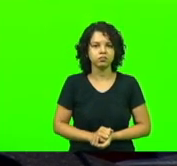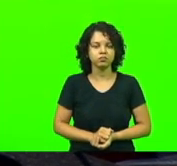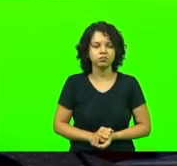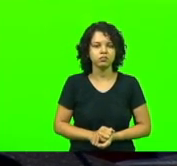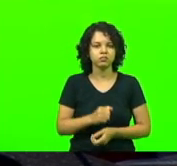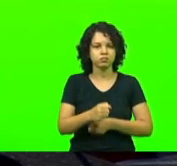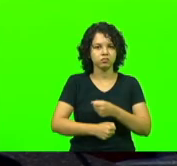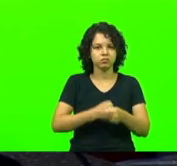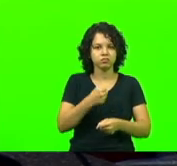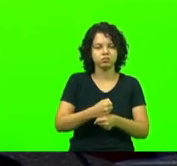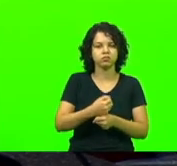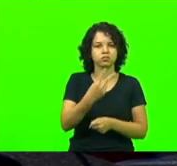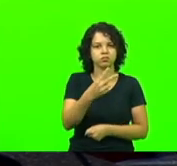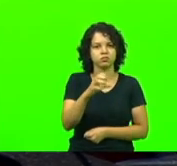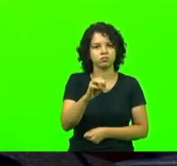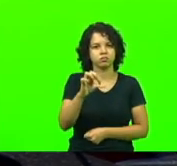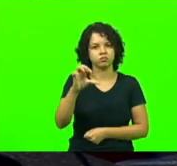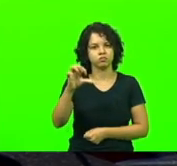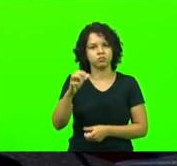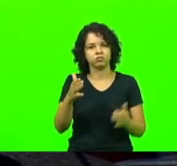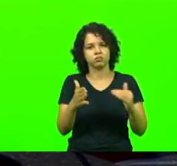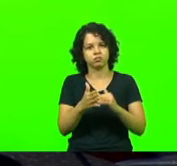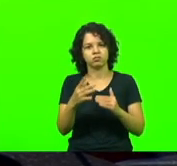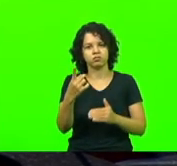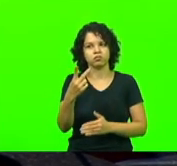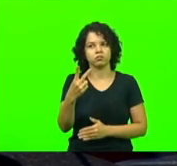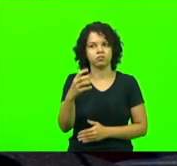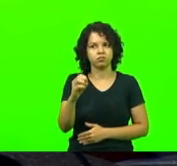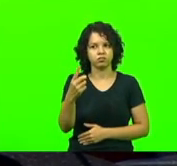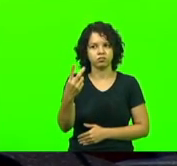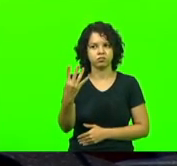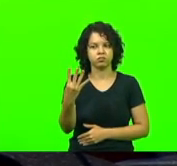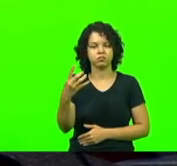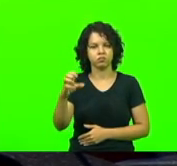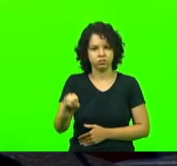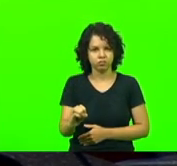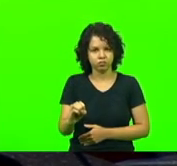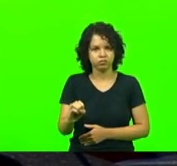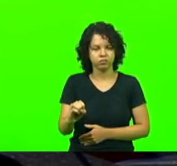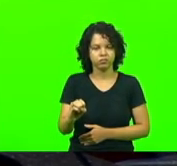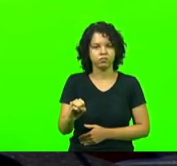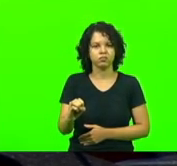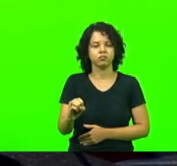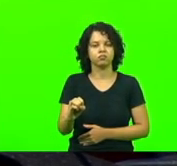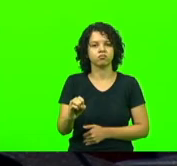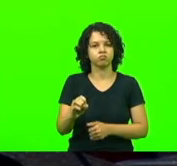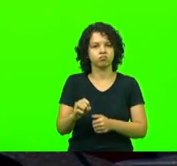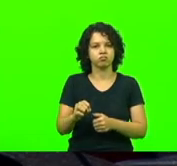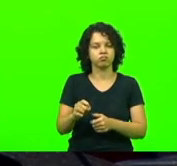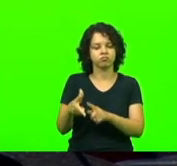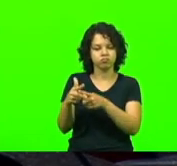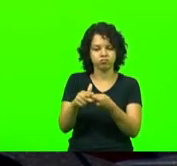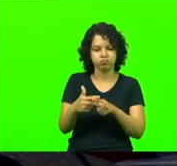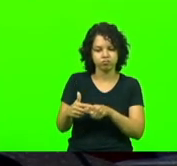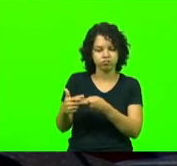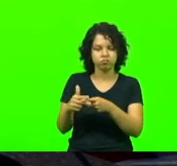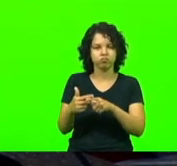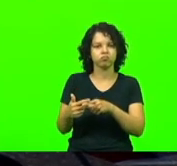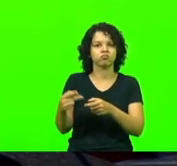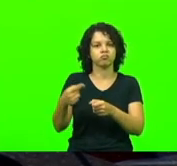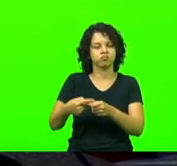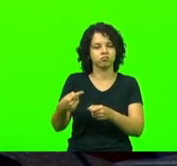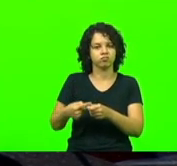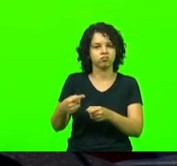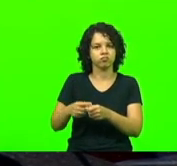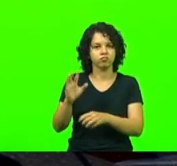de 2009, 2010 e 2011, praticamente recuperando a cidade no que aconteceu naquele outubro